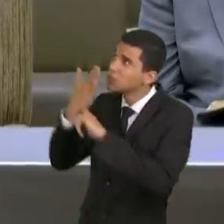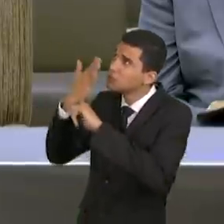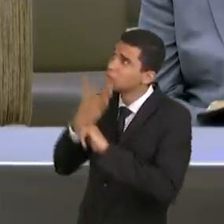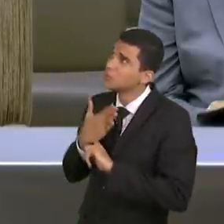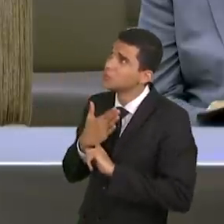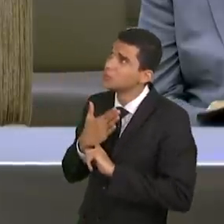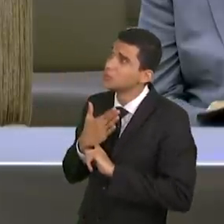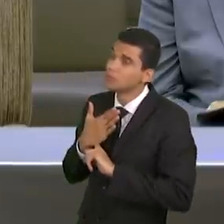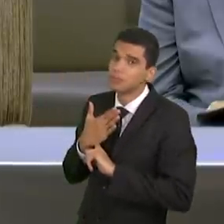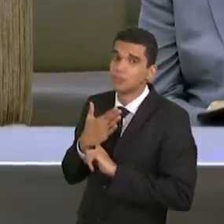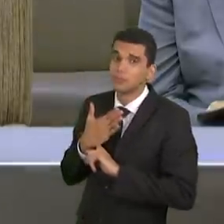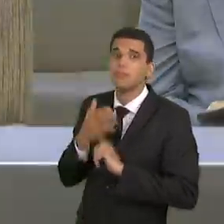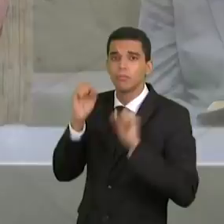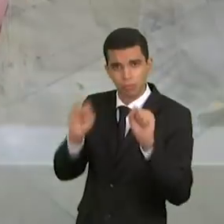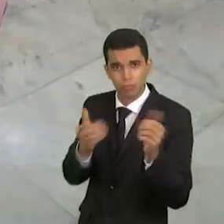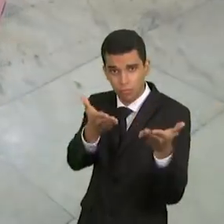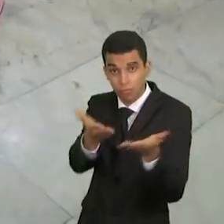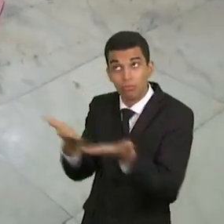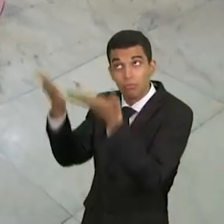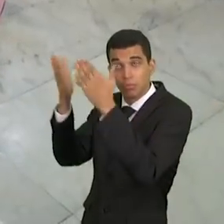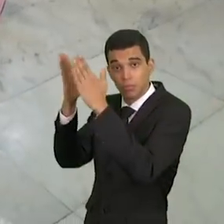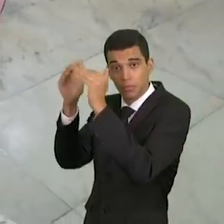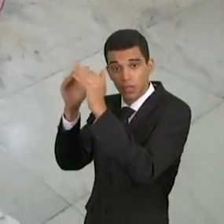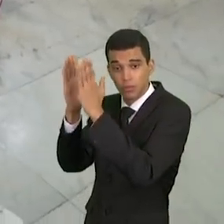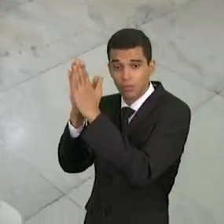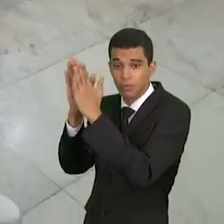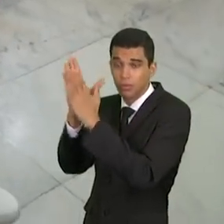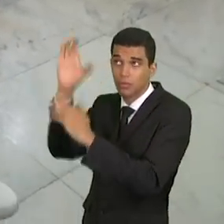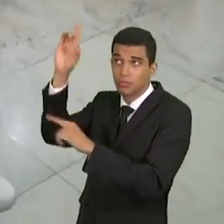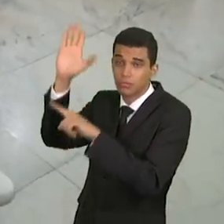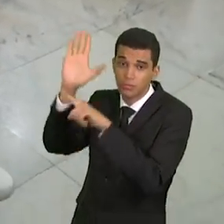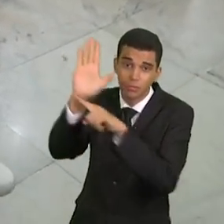Pode pedir misericórdia a Deus.